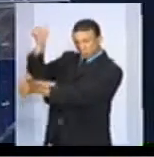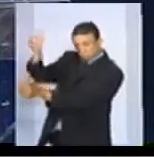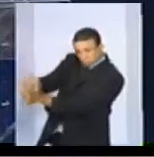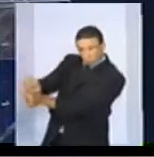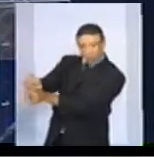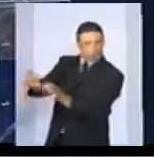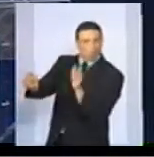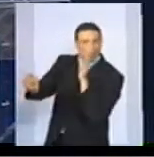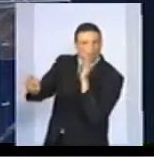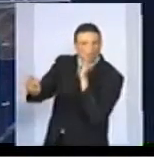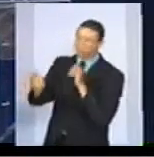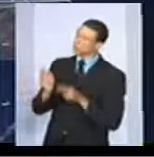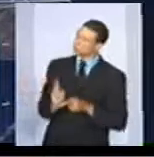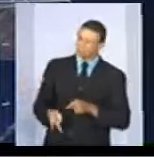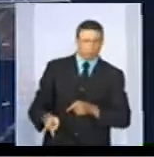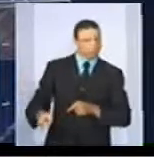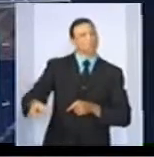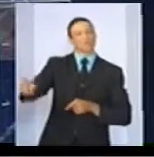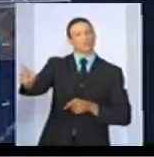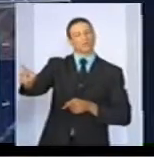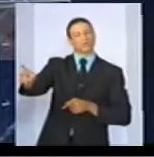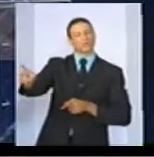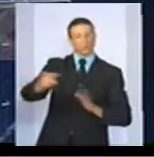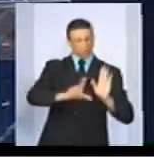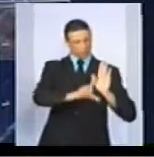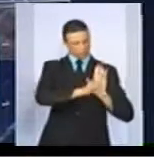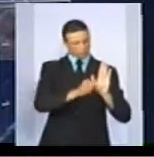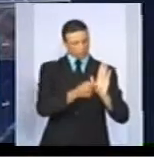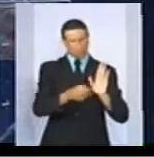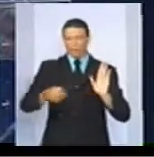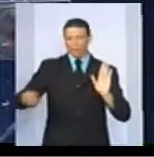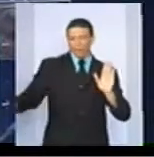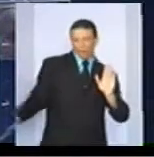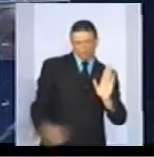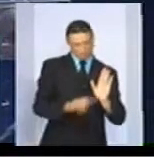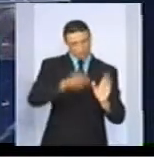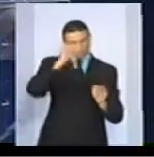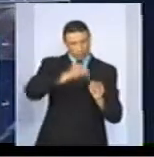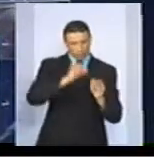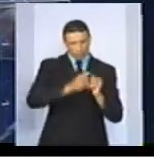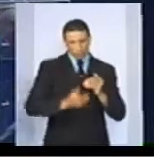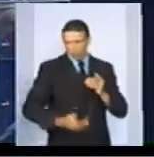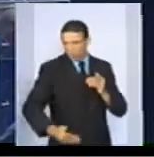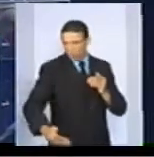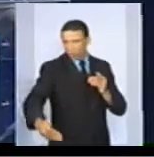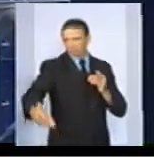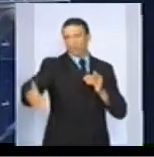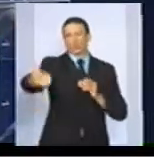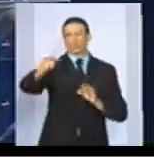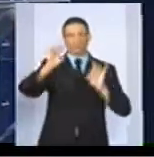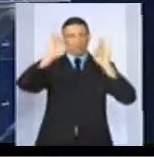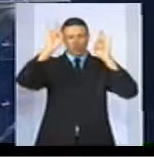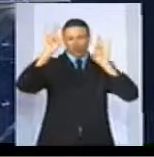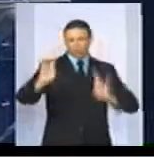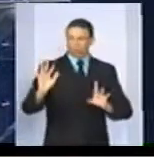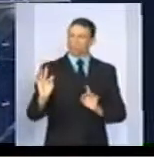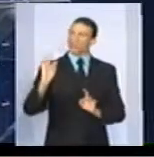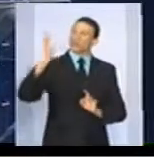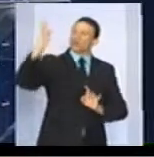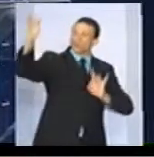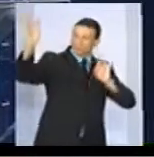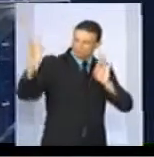substituída realmente uma lei é feita para vigorar e produzir seus efeitos para o